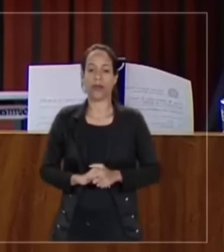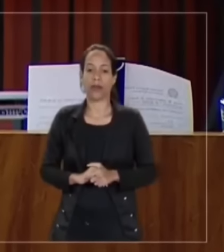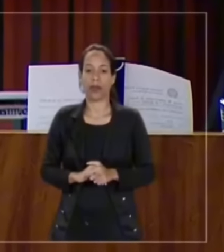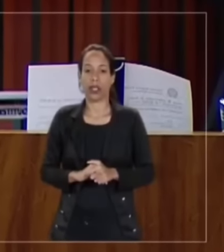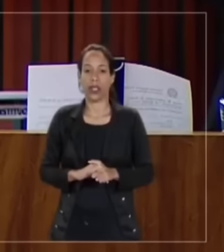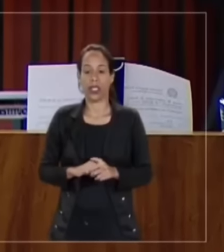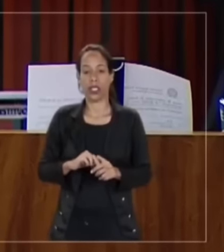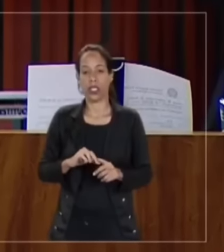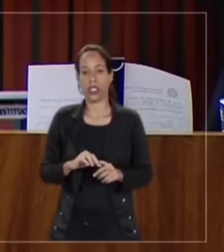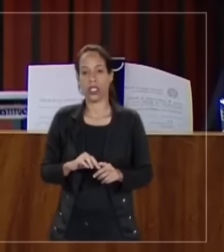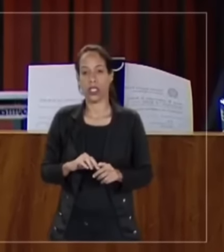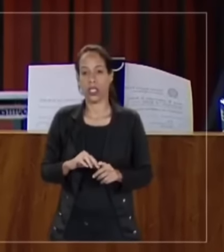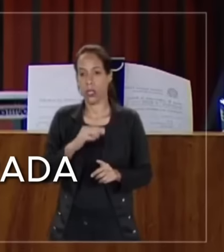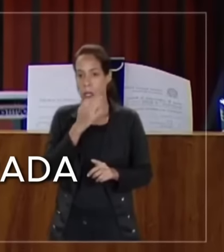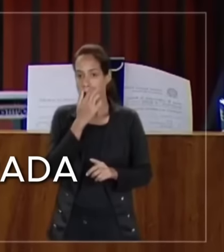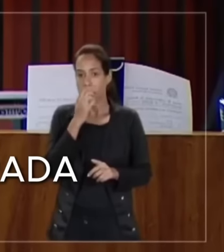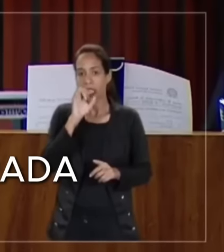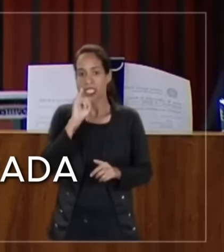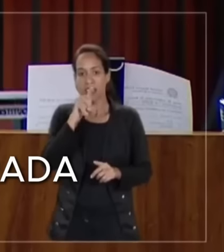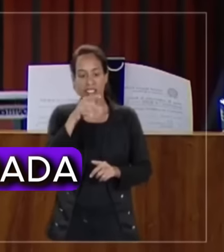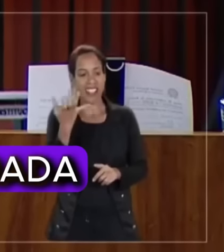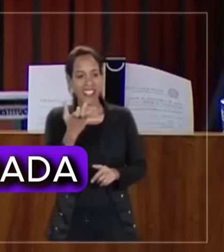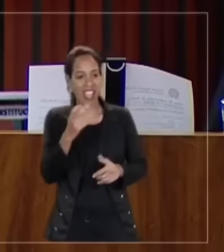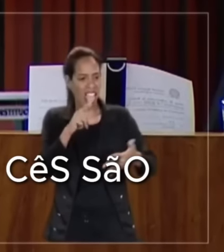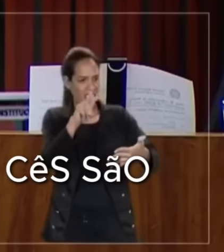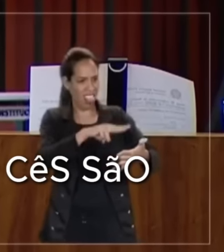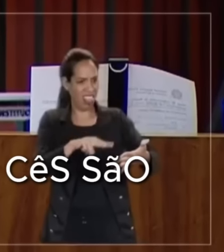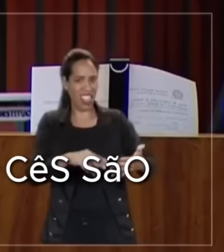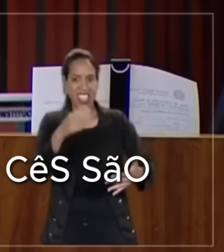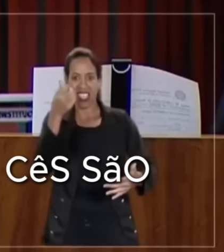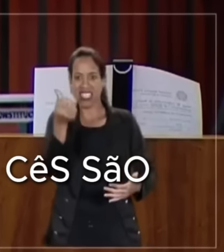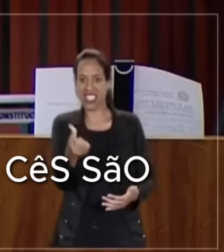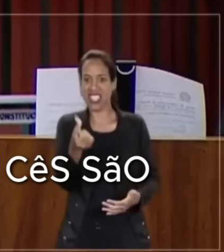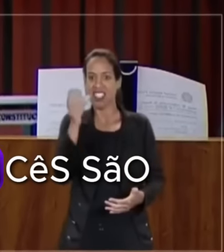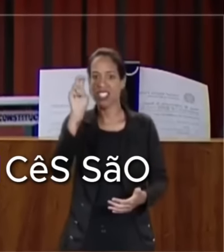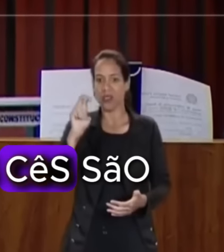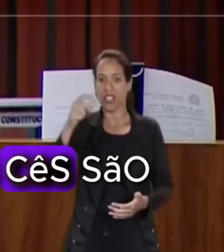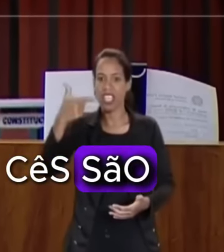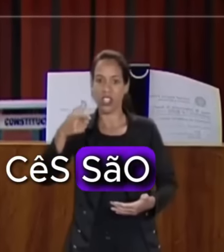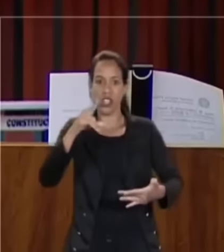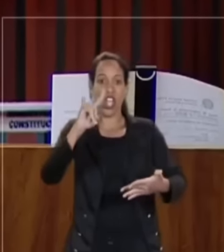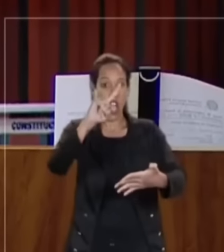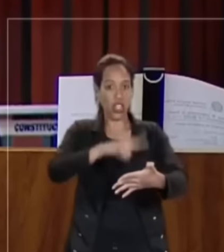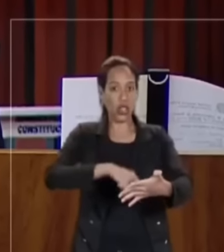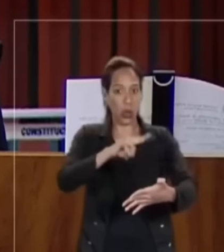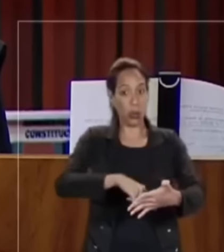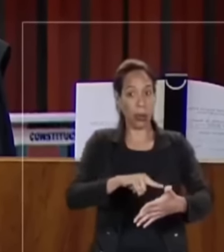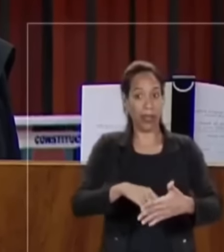bem, conduta, não sei o quê. É porrada. Vou responder na base da porrada, tratando vocês como os bandidos vocês são.